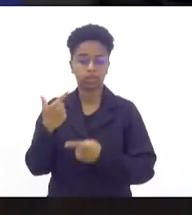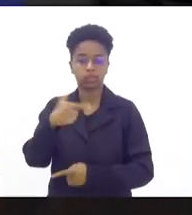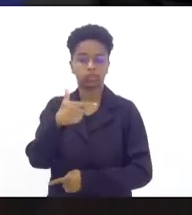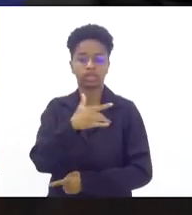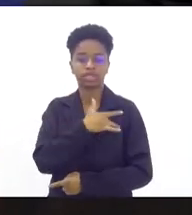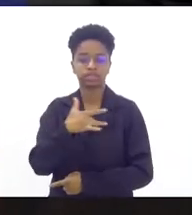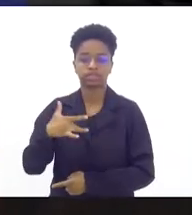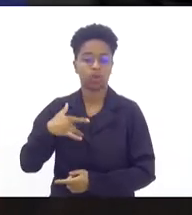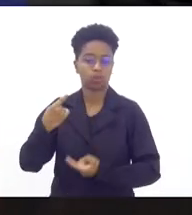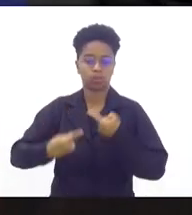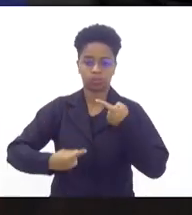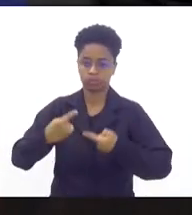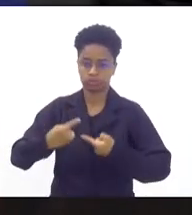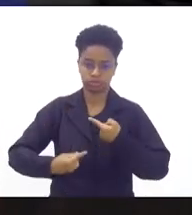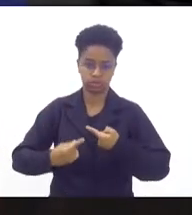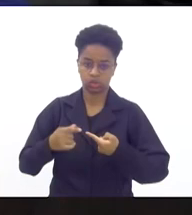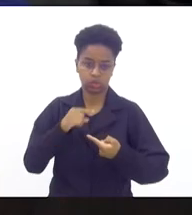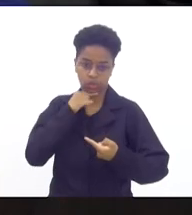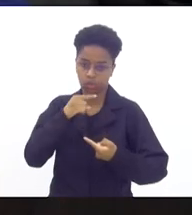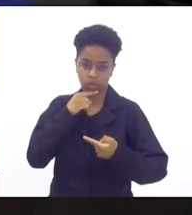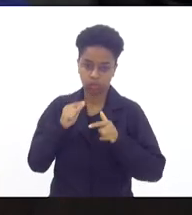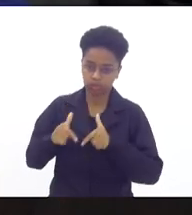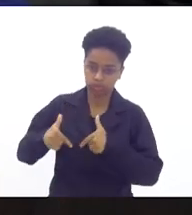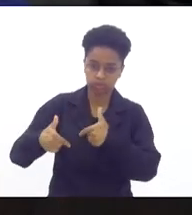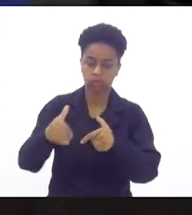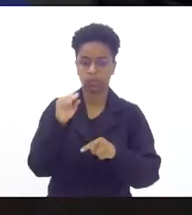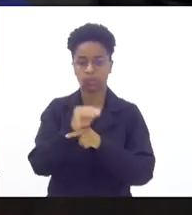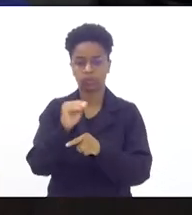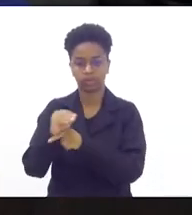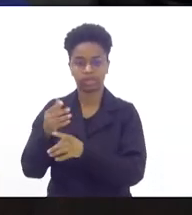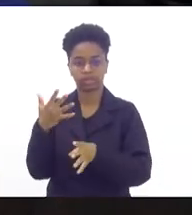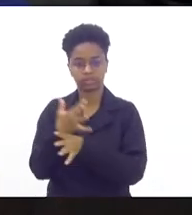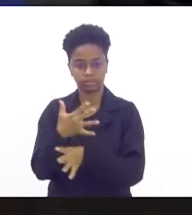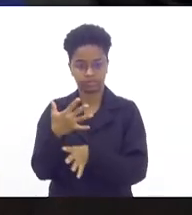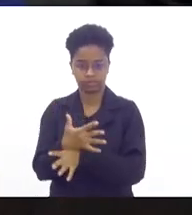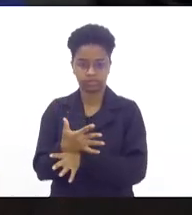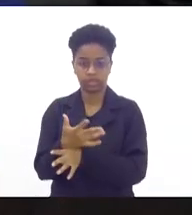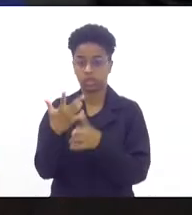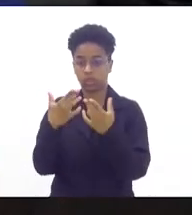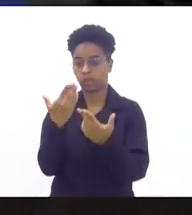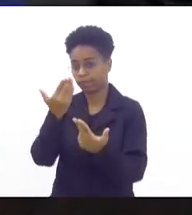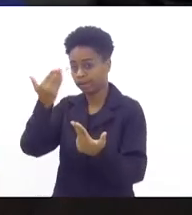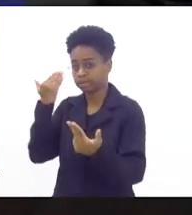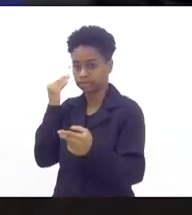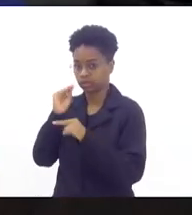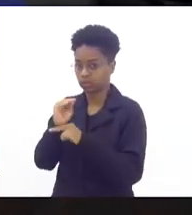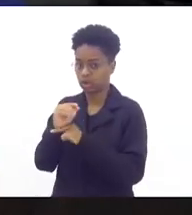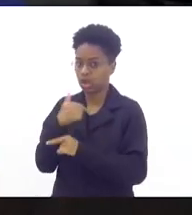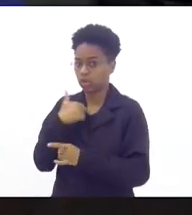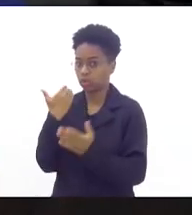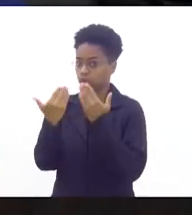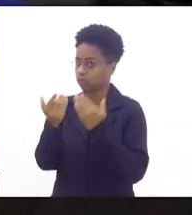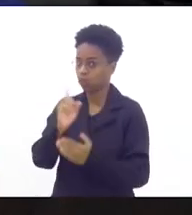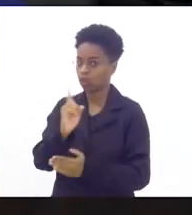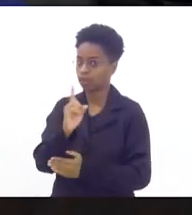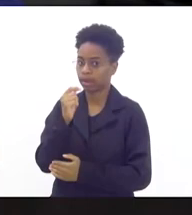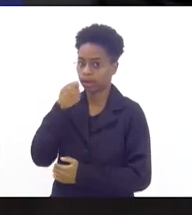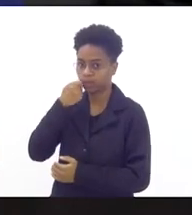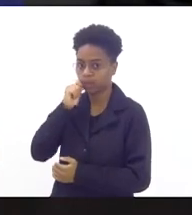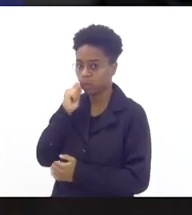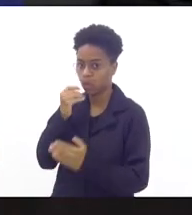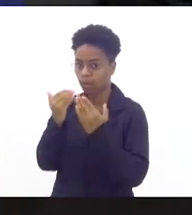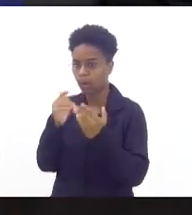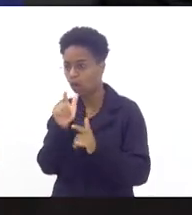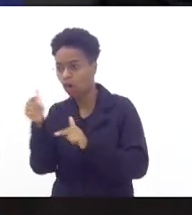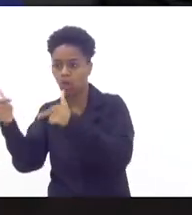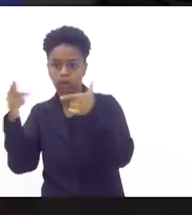política para cuidar da cidade como um dia cuidou e eu não tô comparando Eduardo Paes com